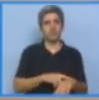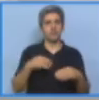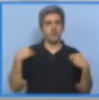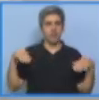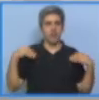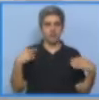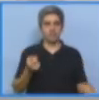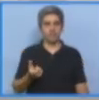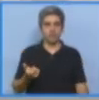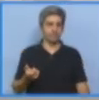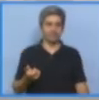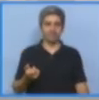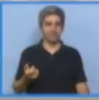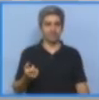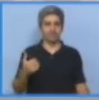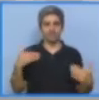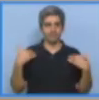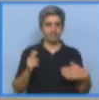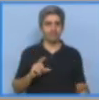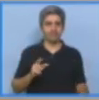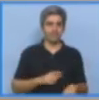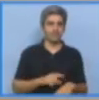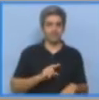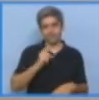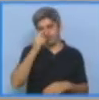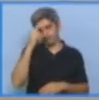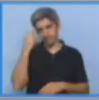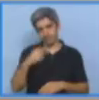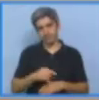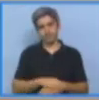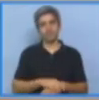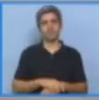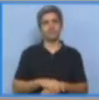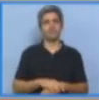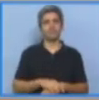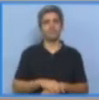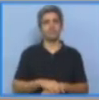treinar, não é? Pois, não há tempo para treinar, não é? É difícil.